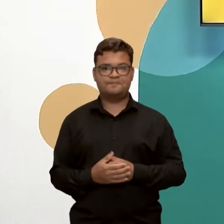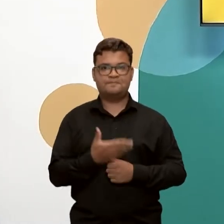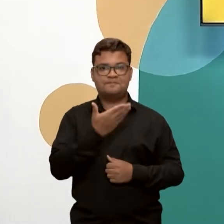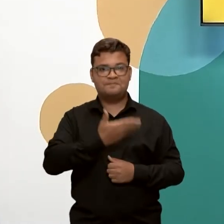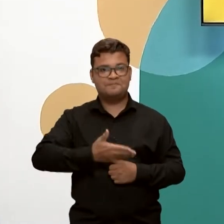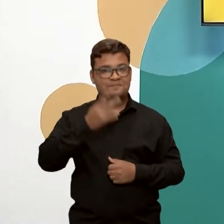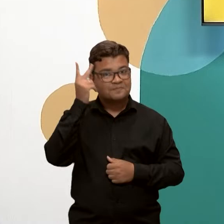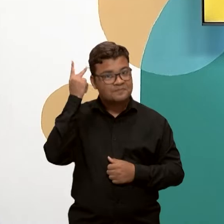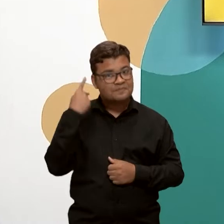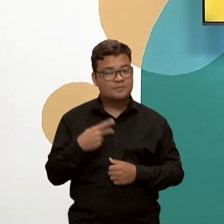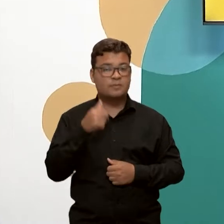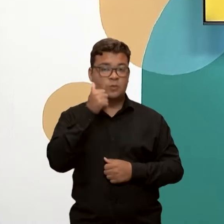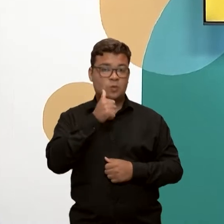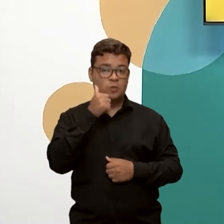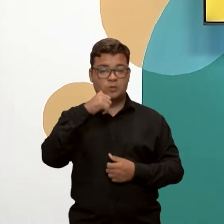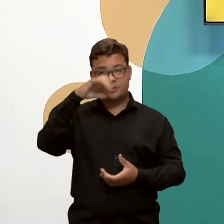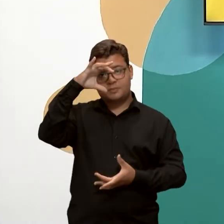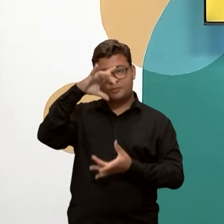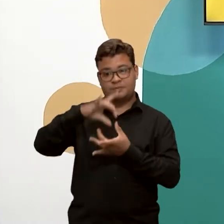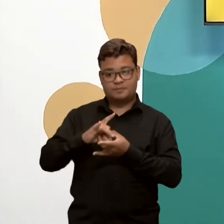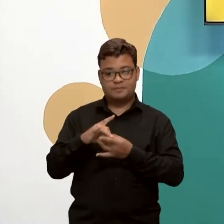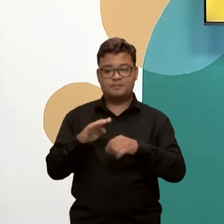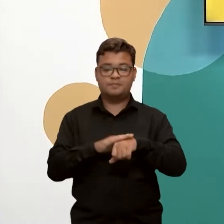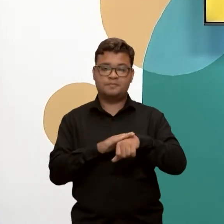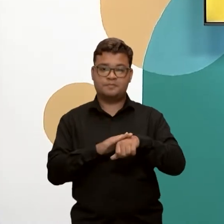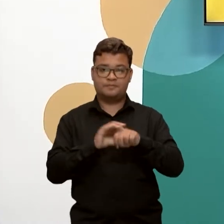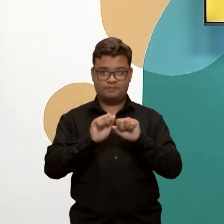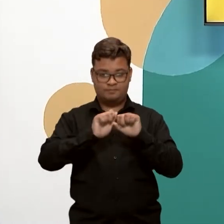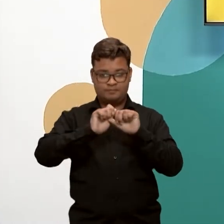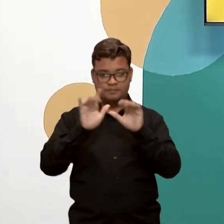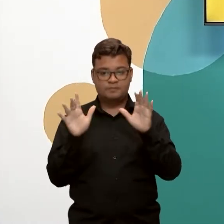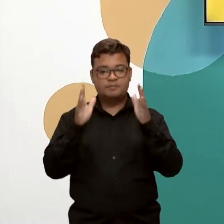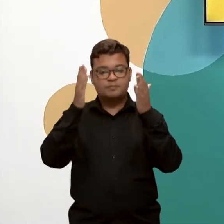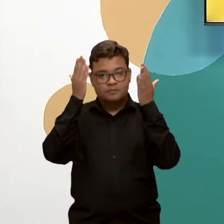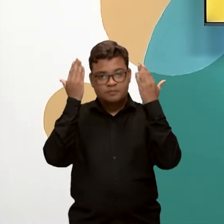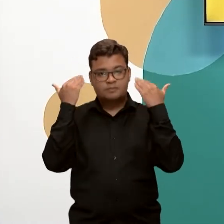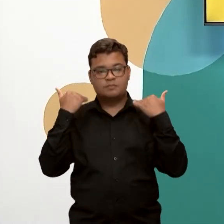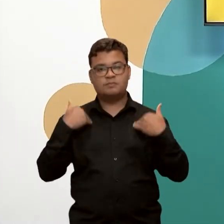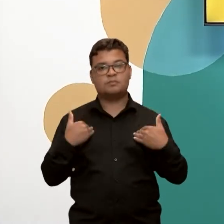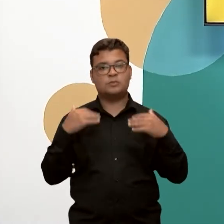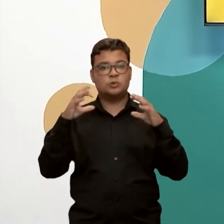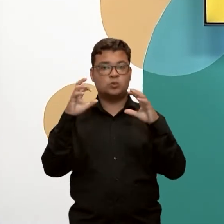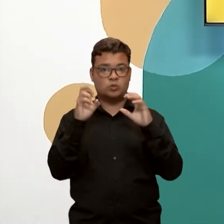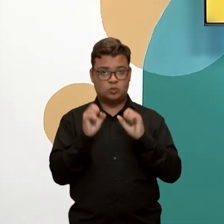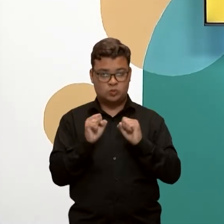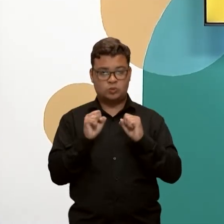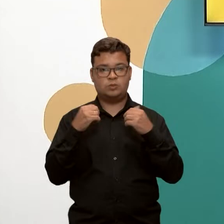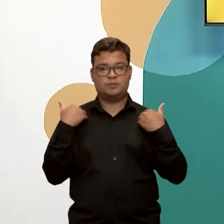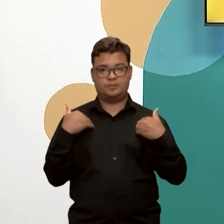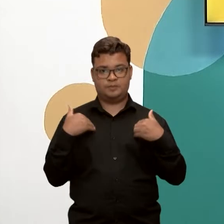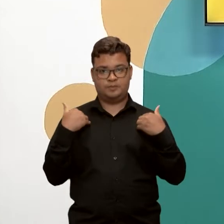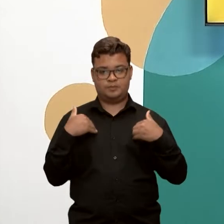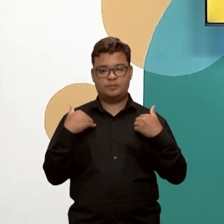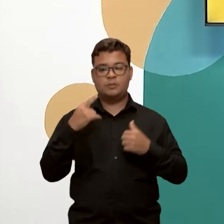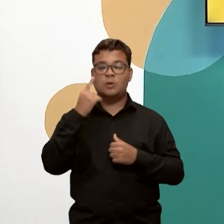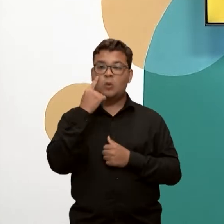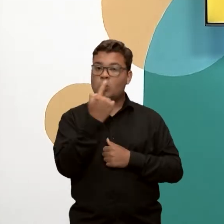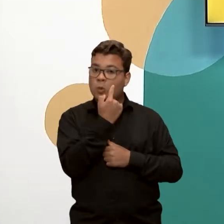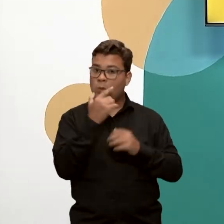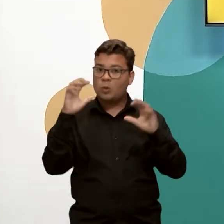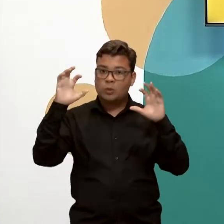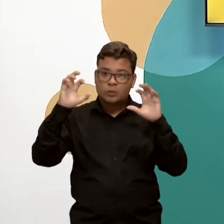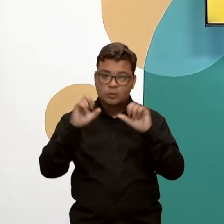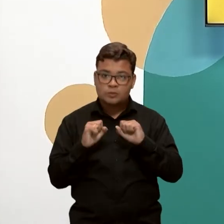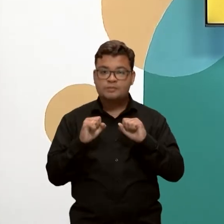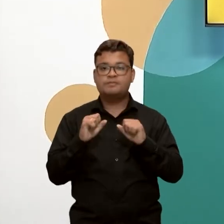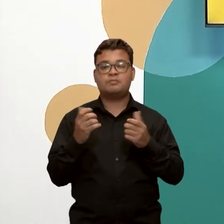Camila Maia, uma mulher cis, de pele clara, com cabelos escuros e lisos na altura dos ombros, olhos também